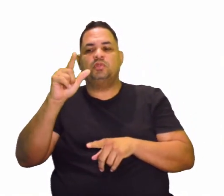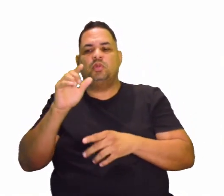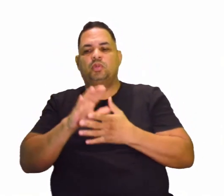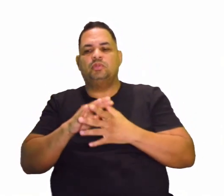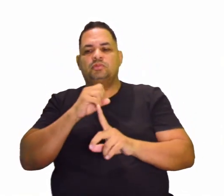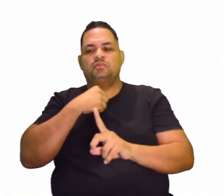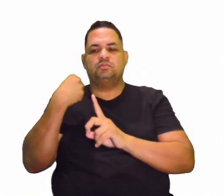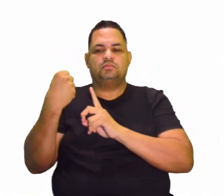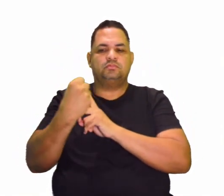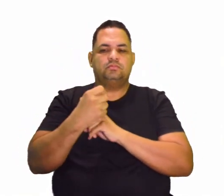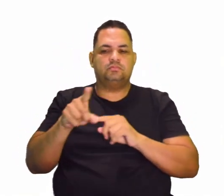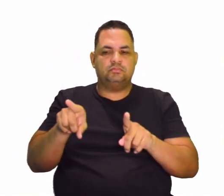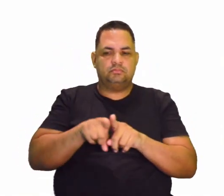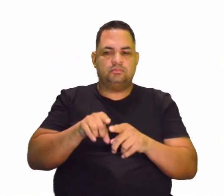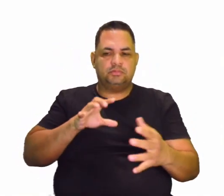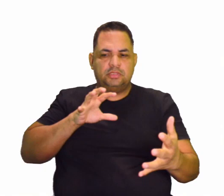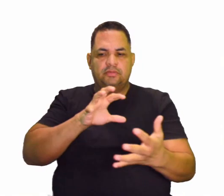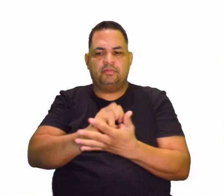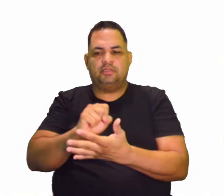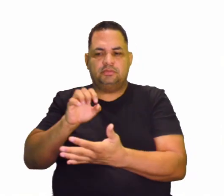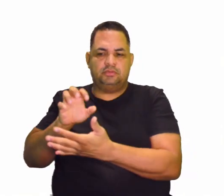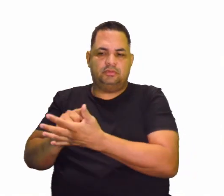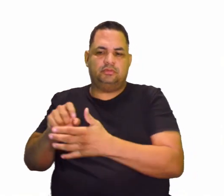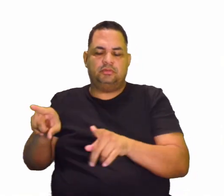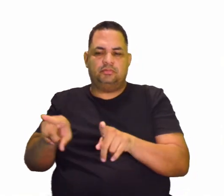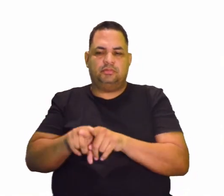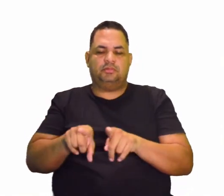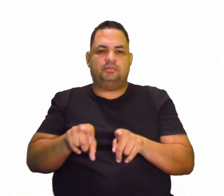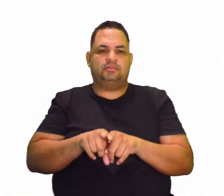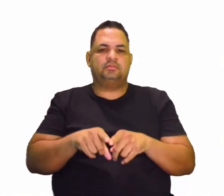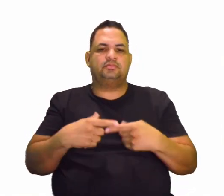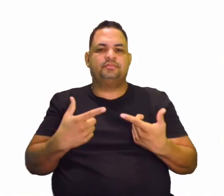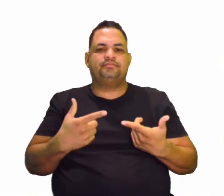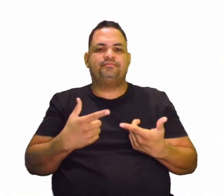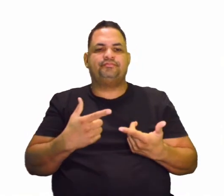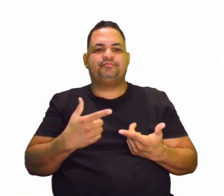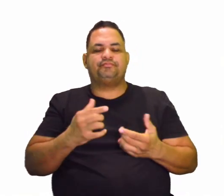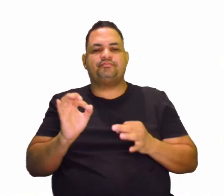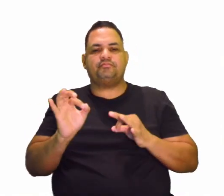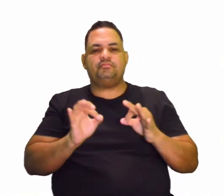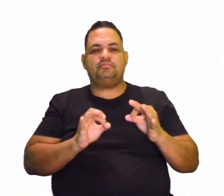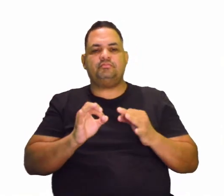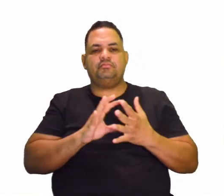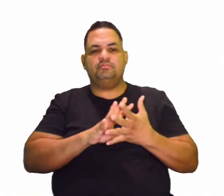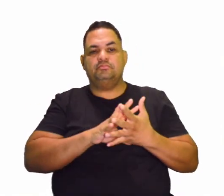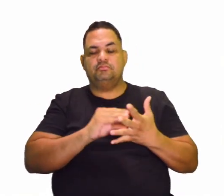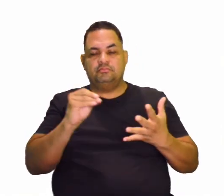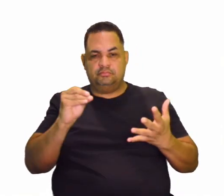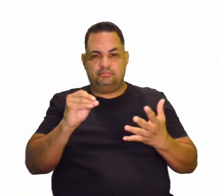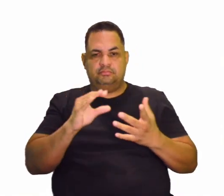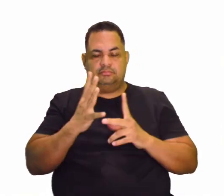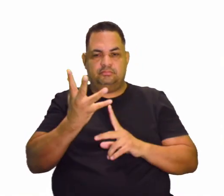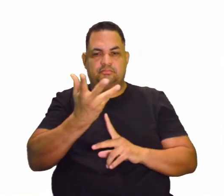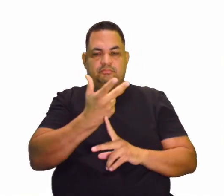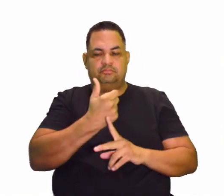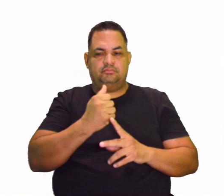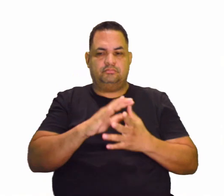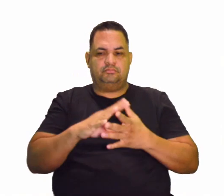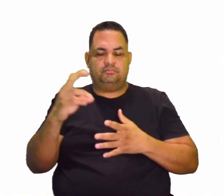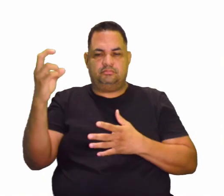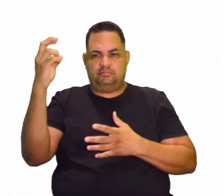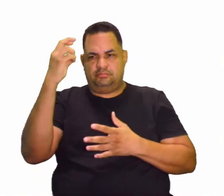que eles se apropriavam. Então, eles imitavam então, aquela arte, aquela cultura.